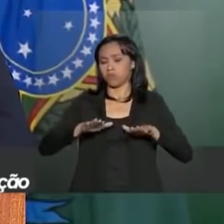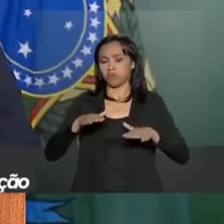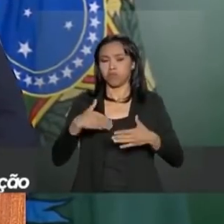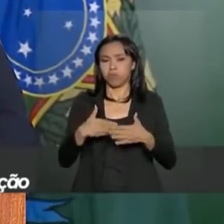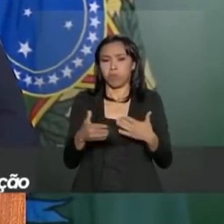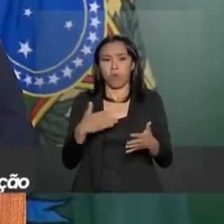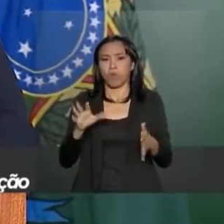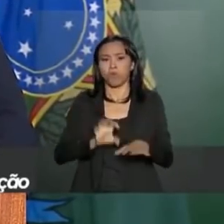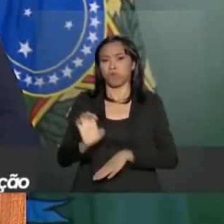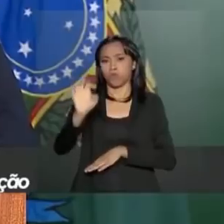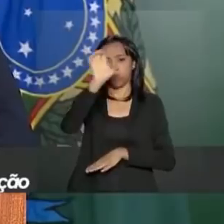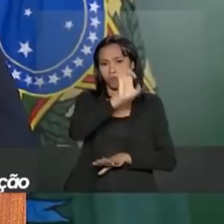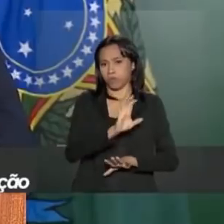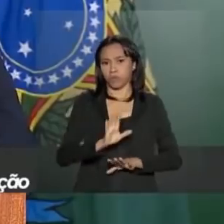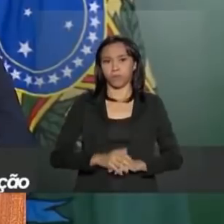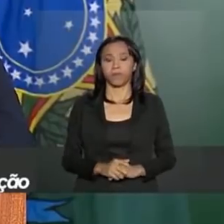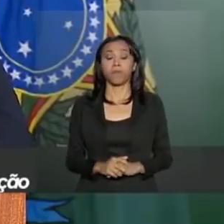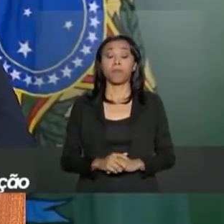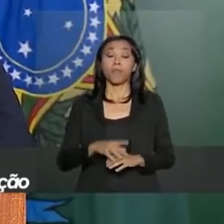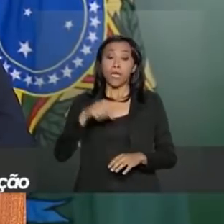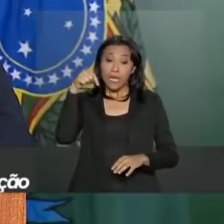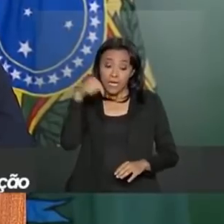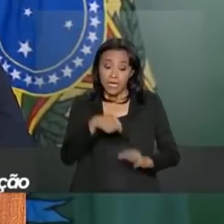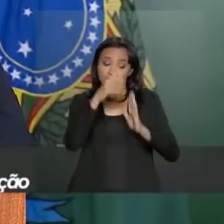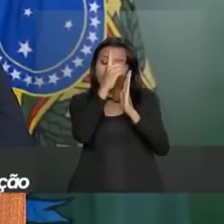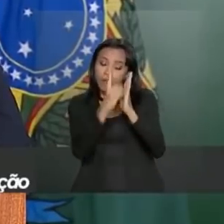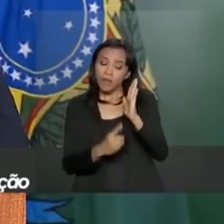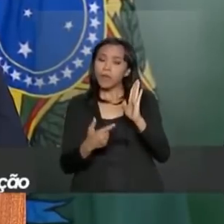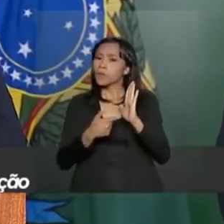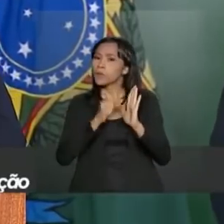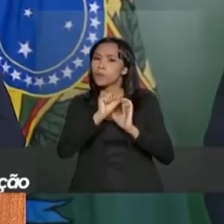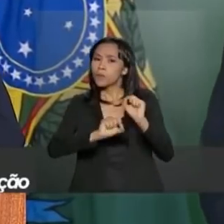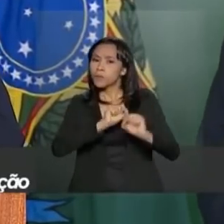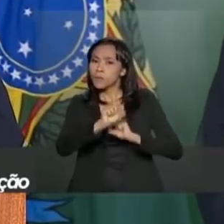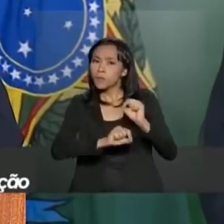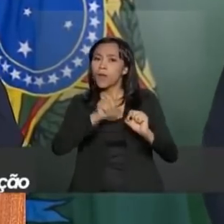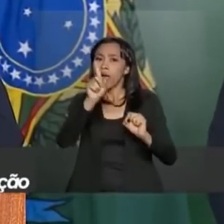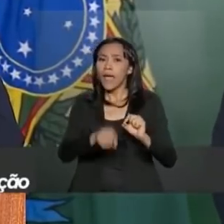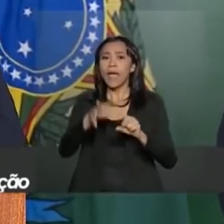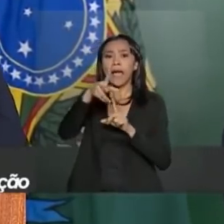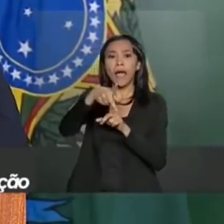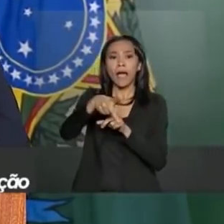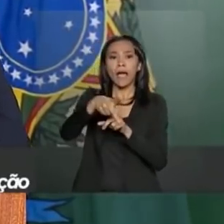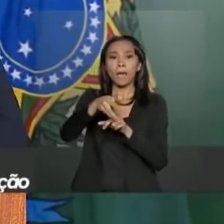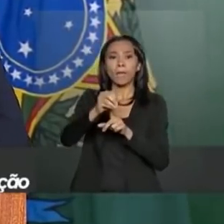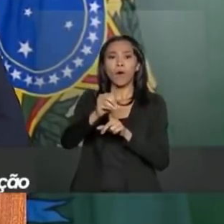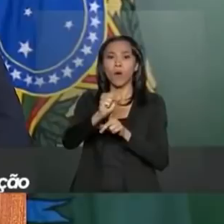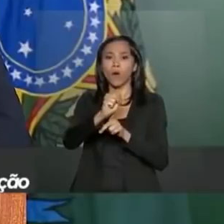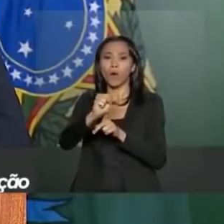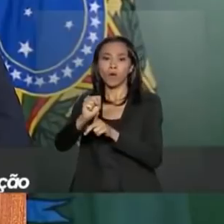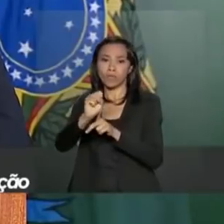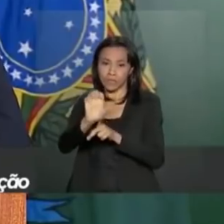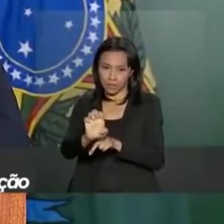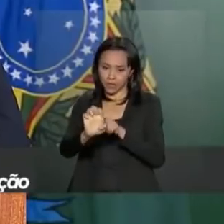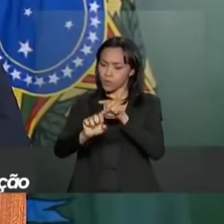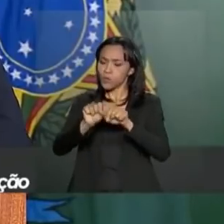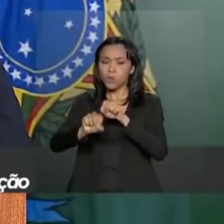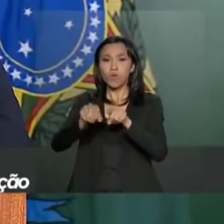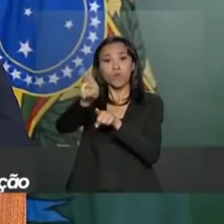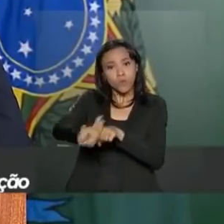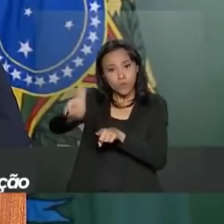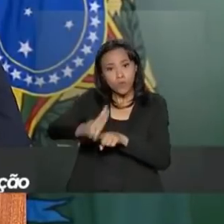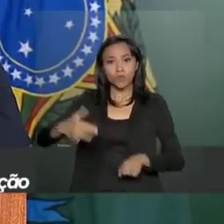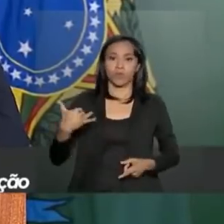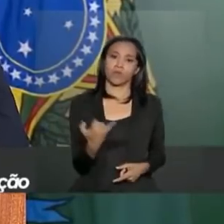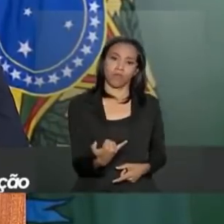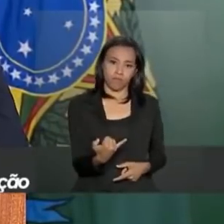nosso decreto trata especificamente da posse da arma de fogo outras